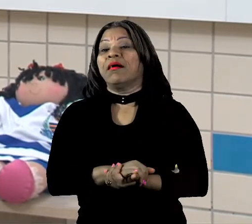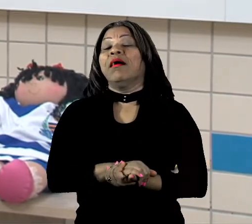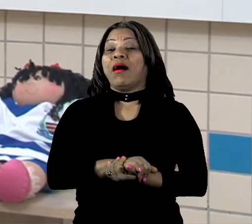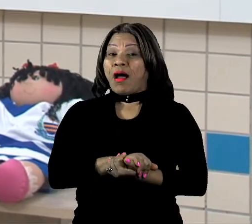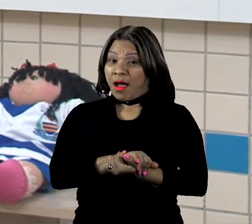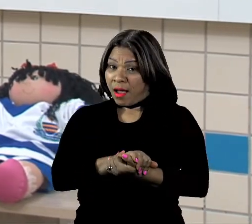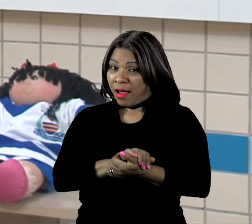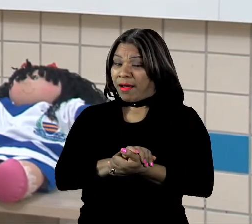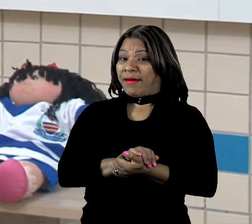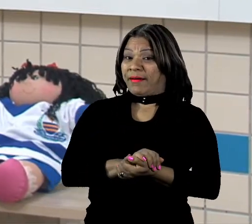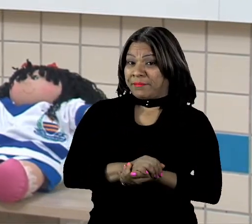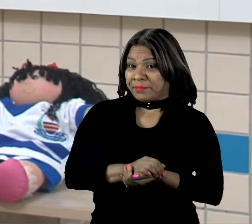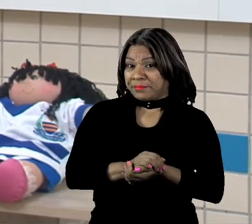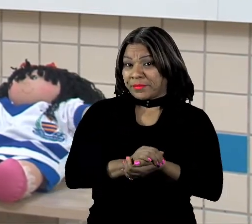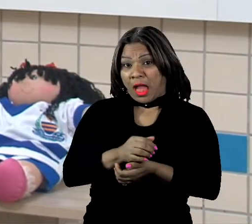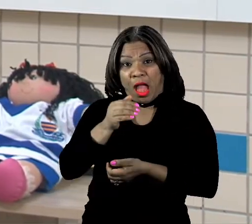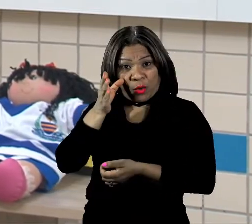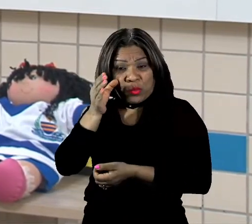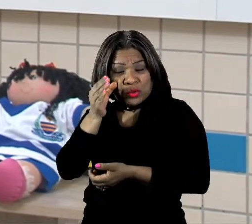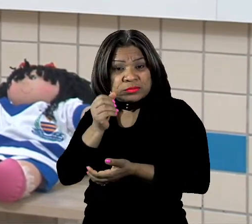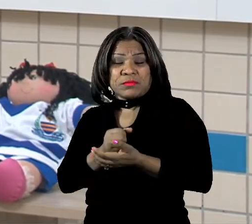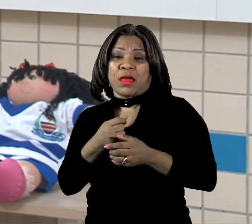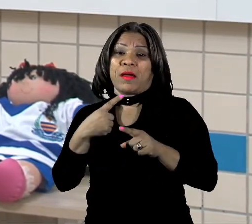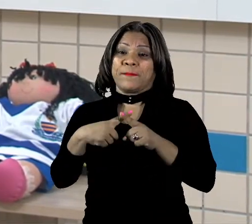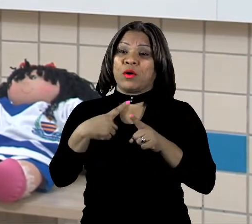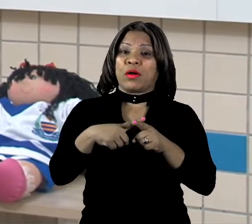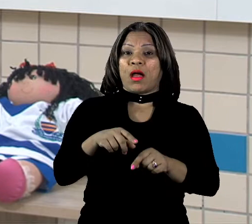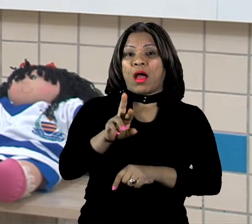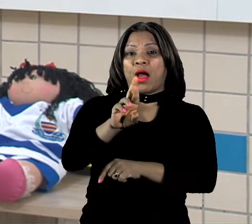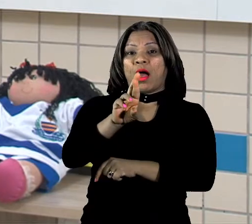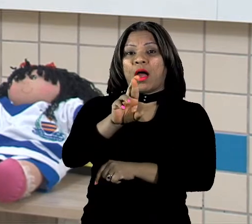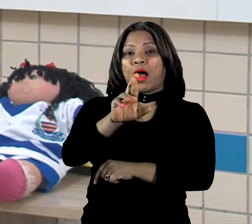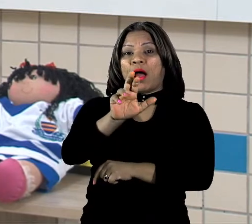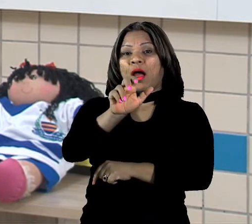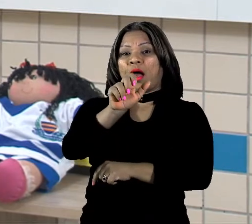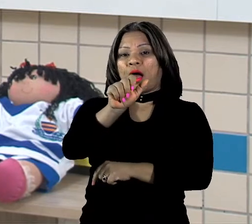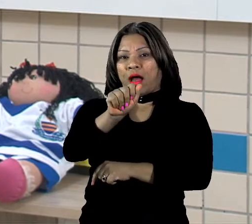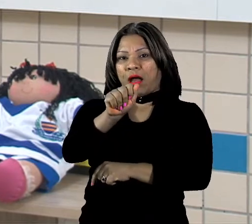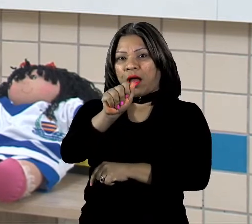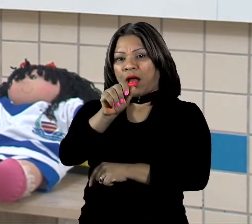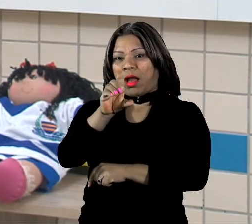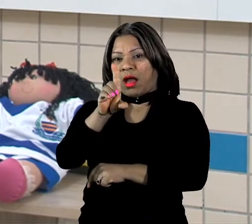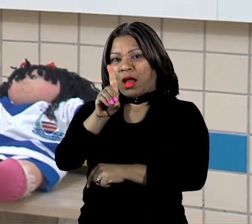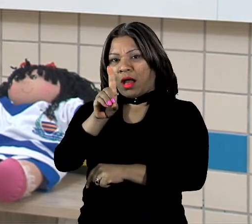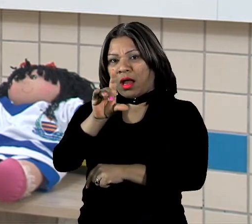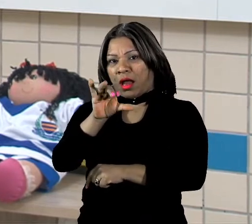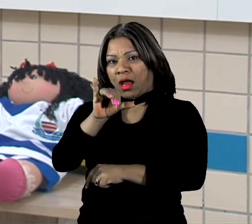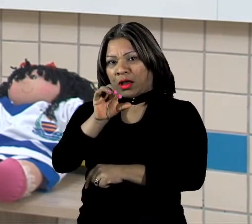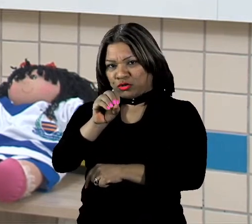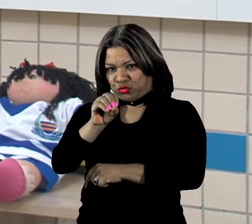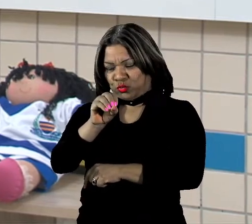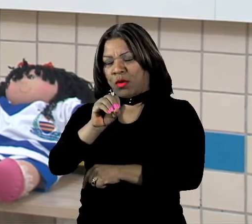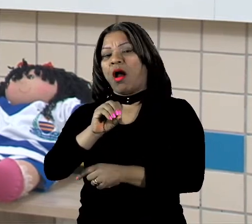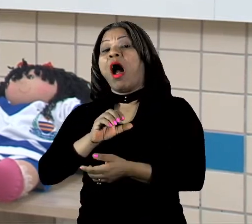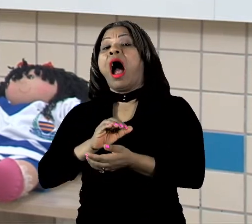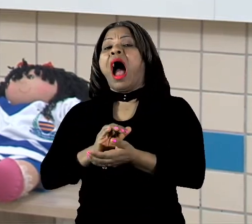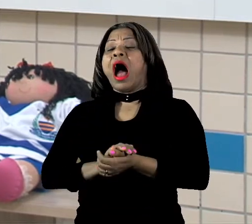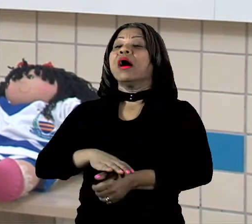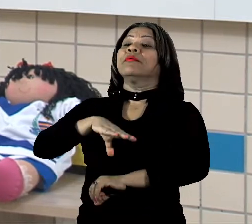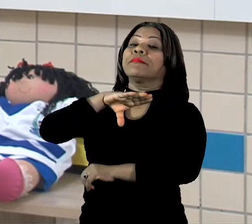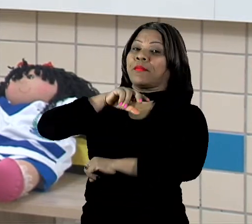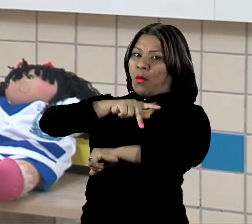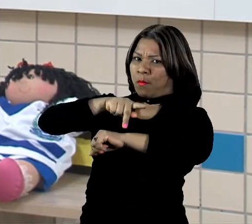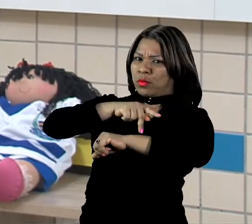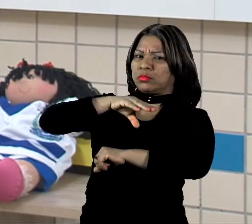rádio, no Brasil, ela tem, rádio, 2 sílabas. Em Portugal e nos outros países que